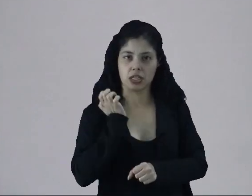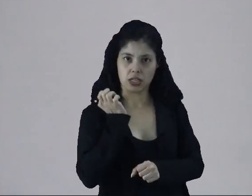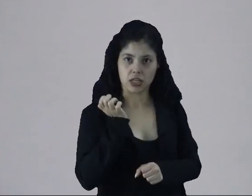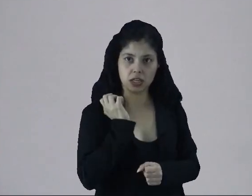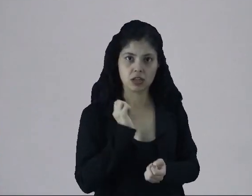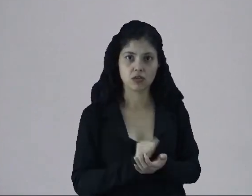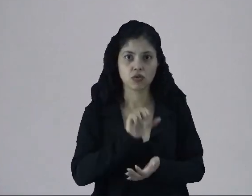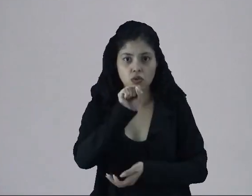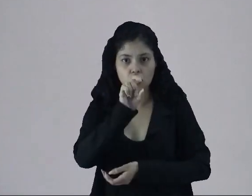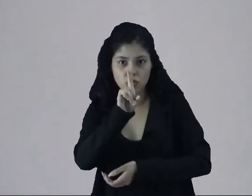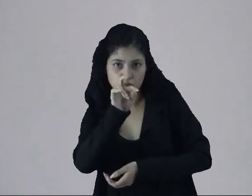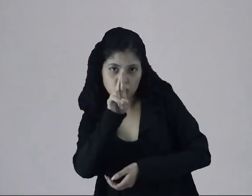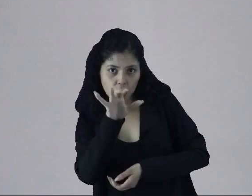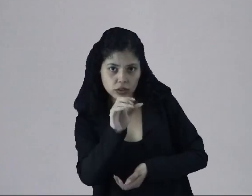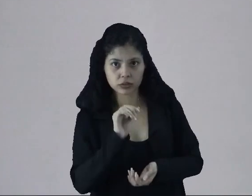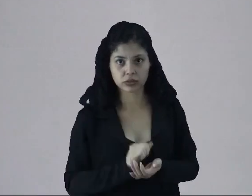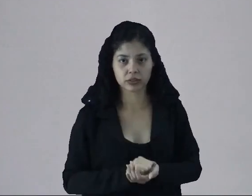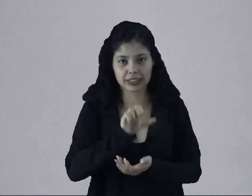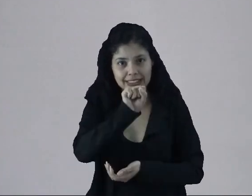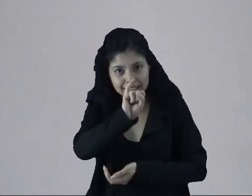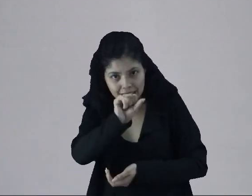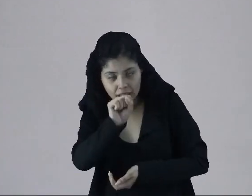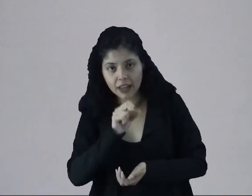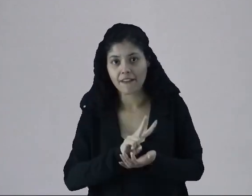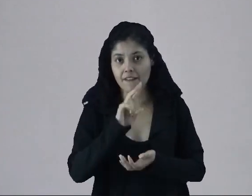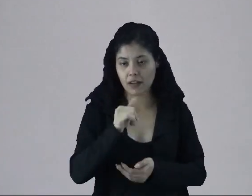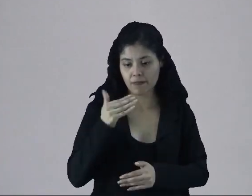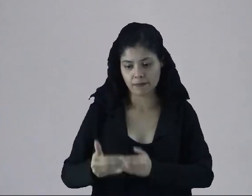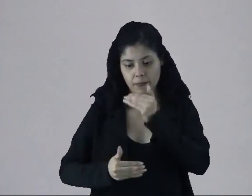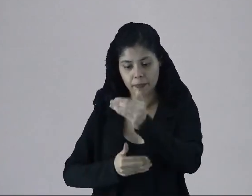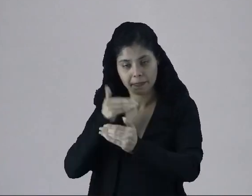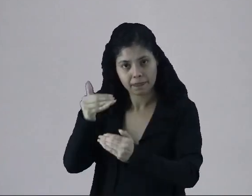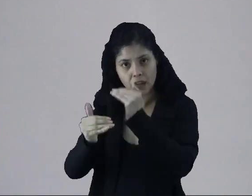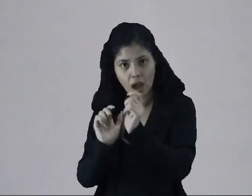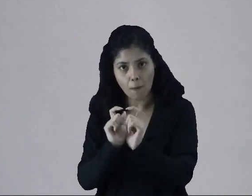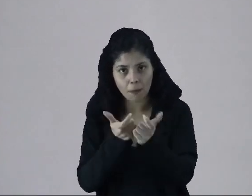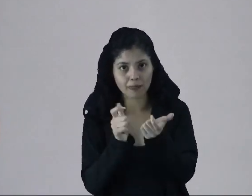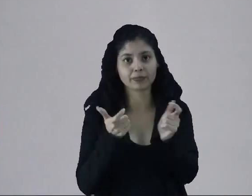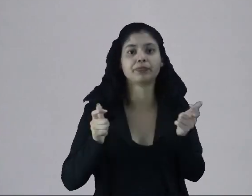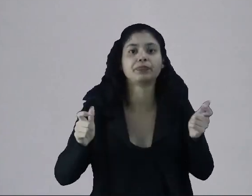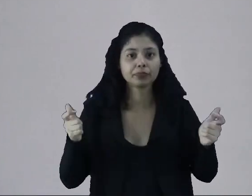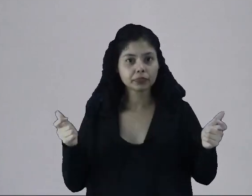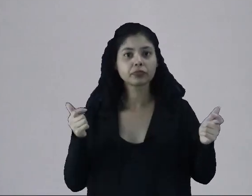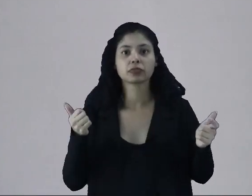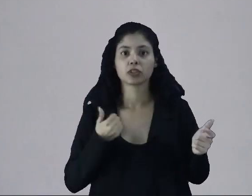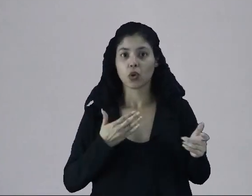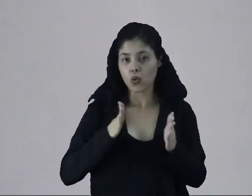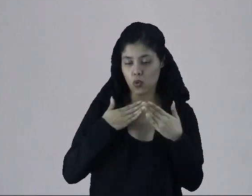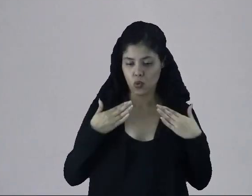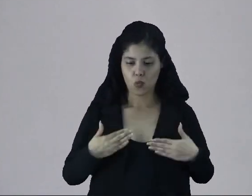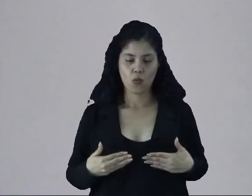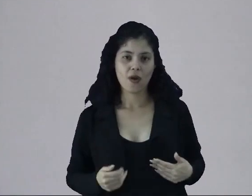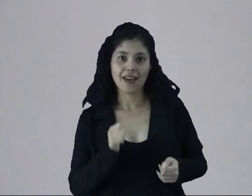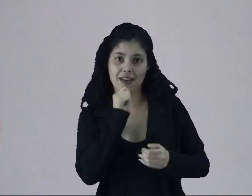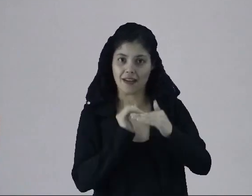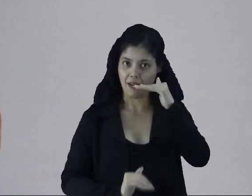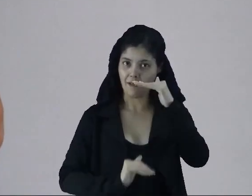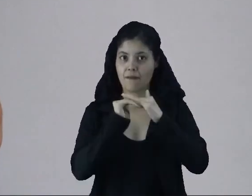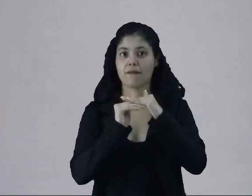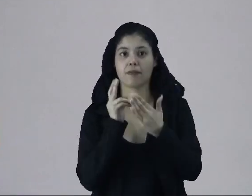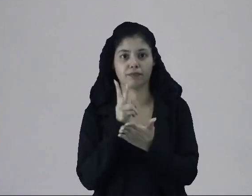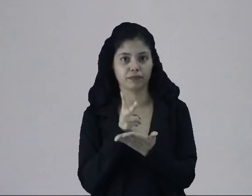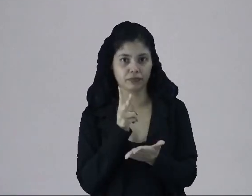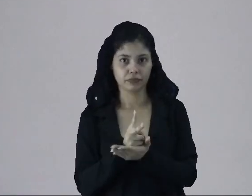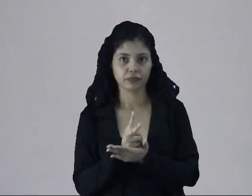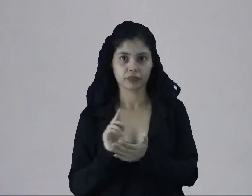principalmente em sódios, né, então em sais, vai fazendo com que as suas concentrações de sal no seu corpo ficam sempre elevadas.